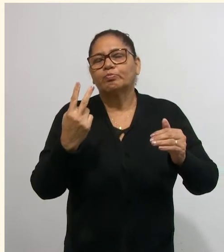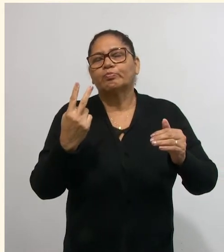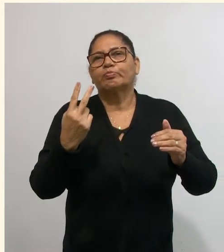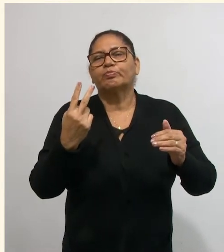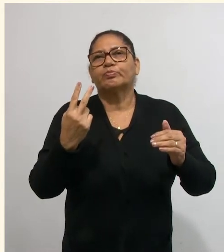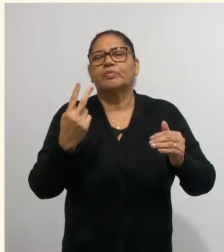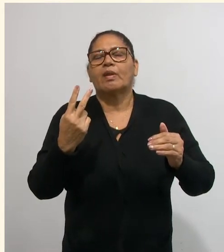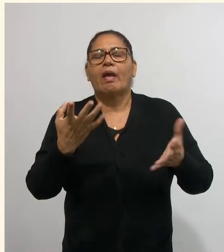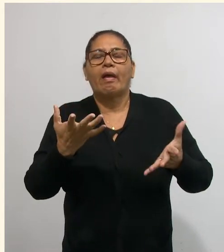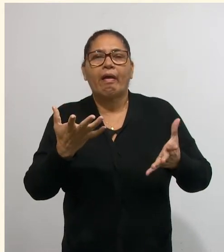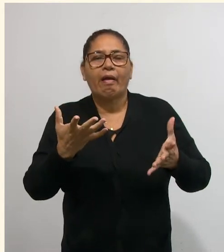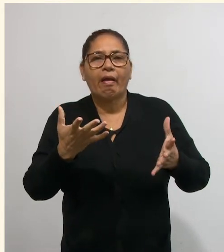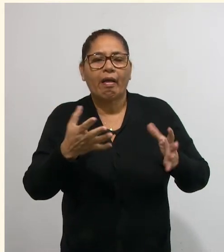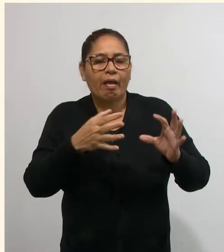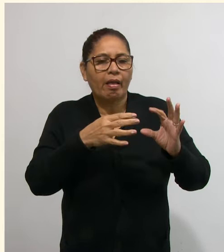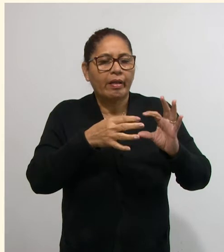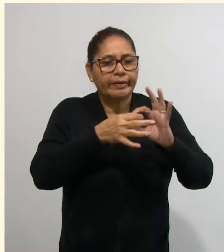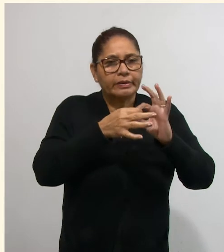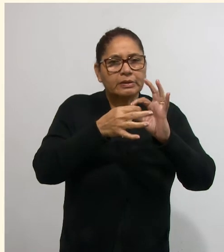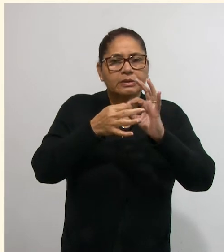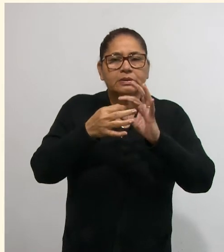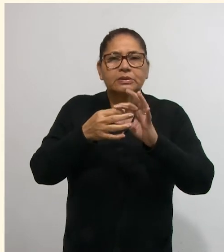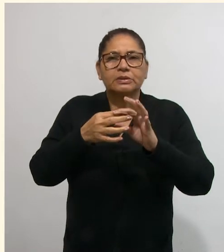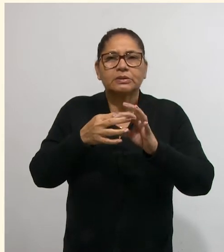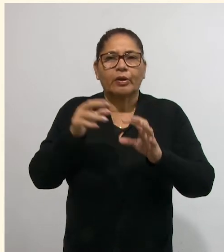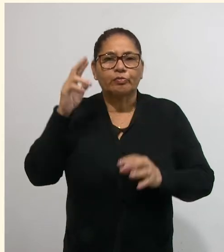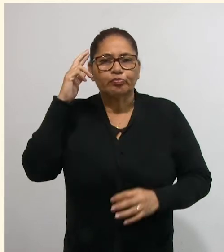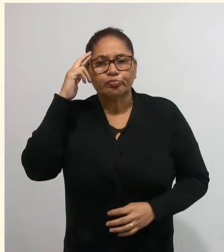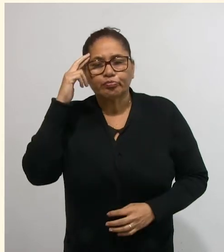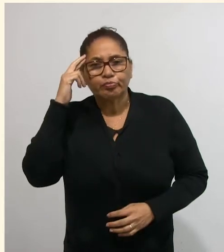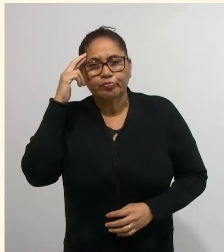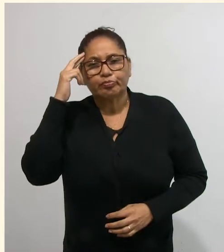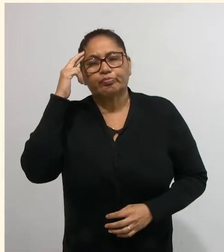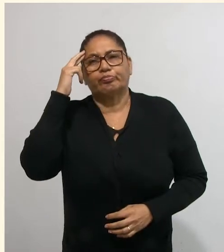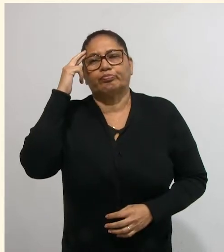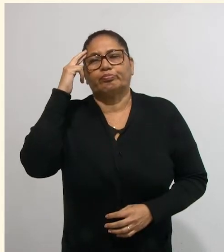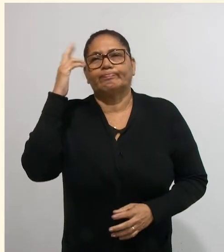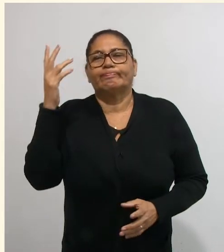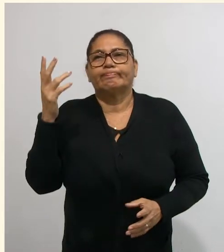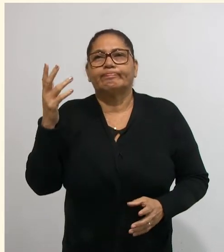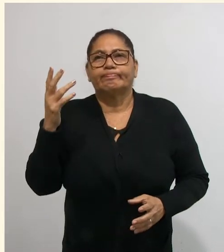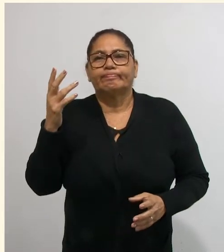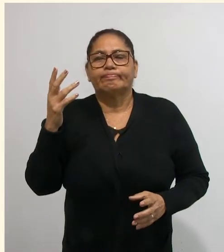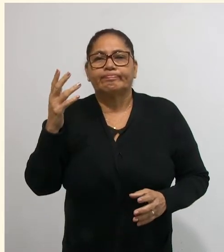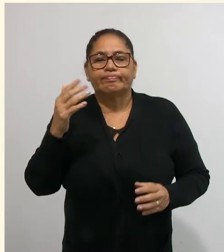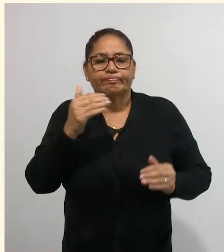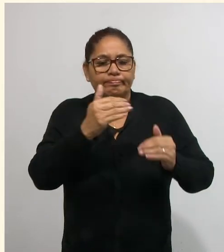influência sobre a educação, que foi o racionalismo, desenvolvido por